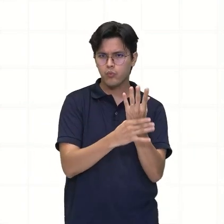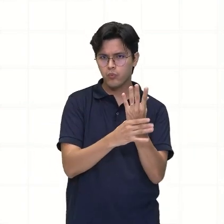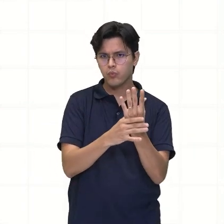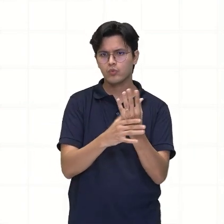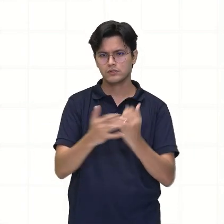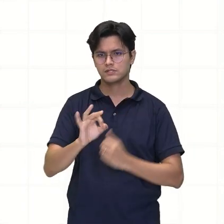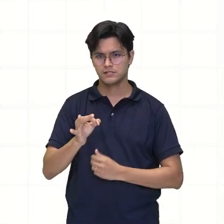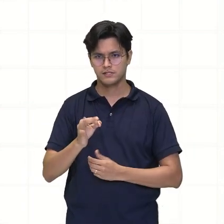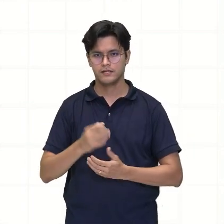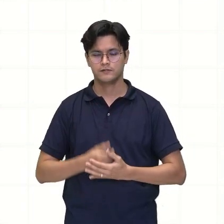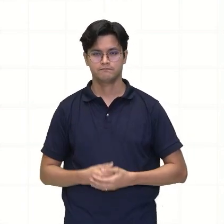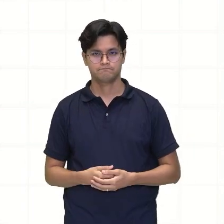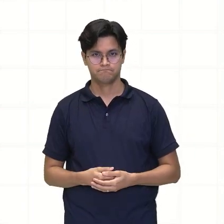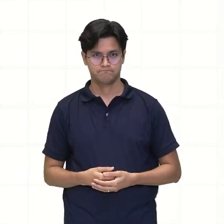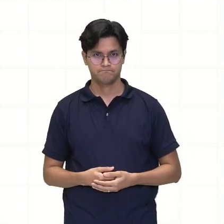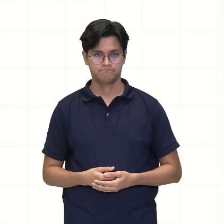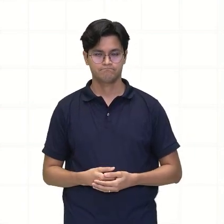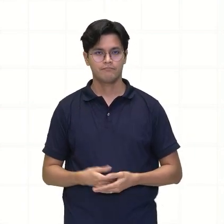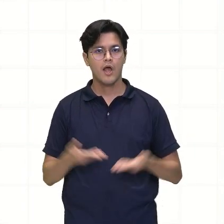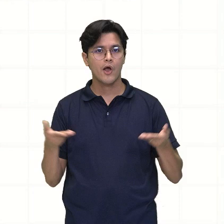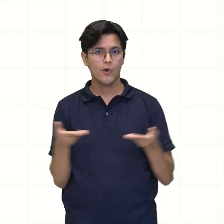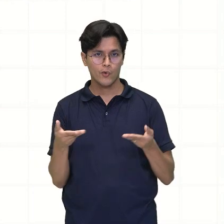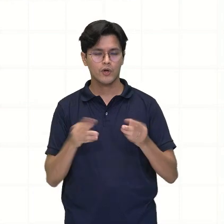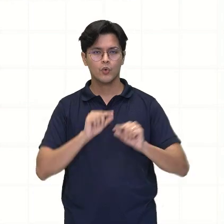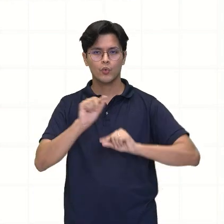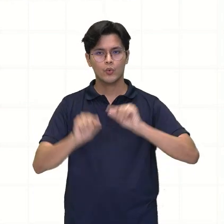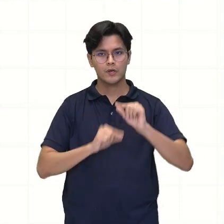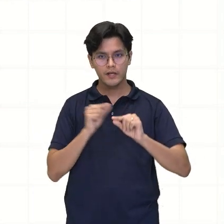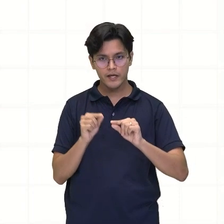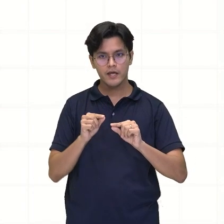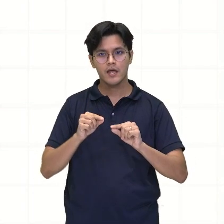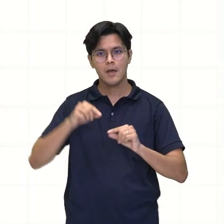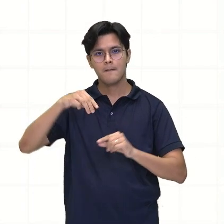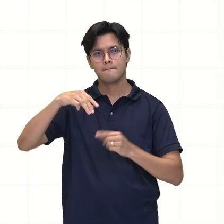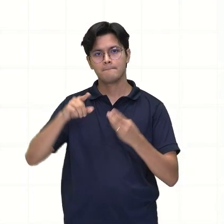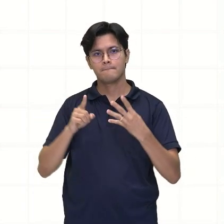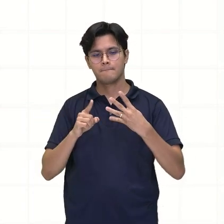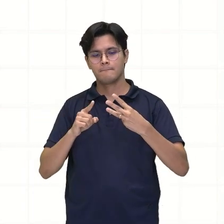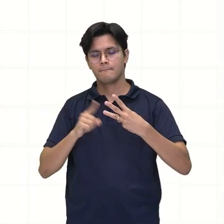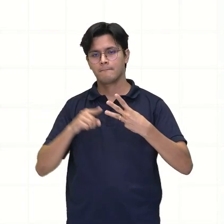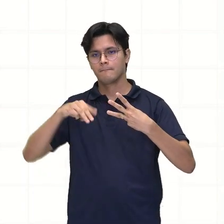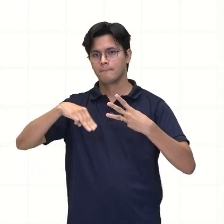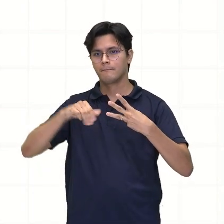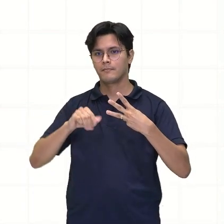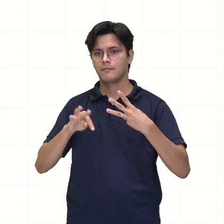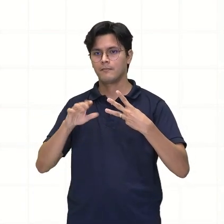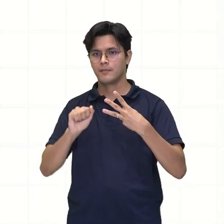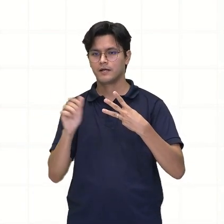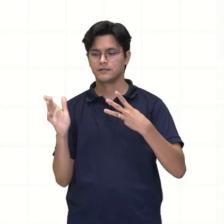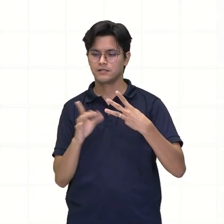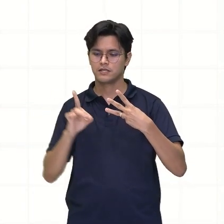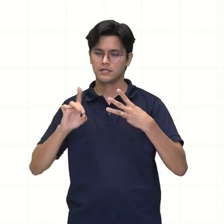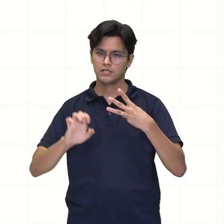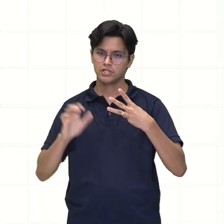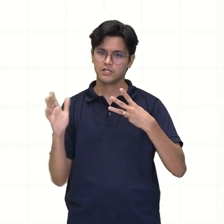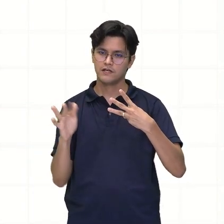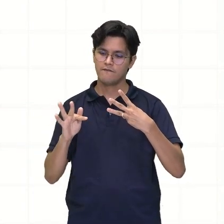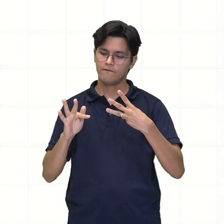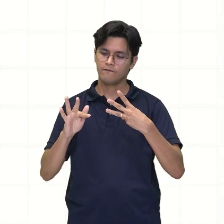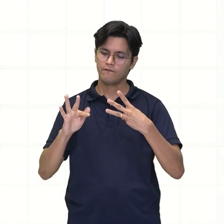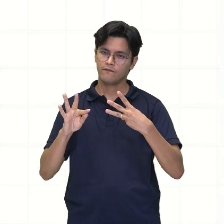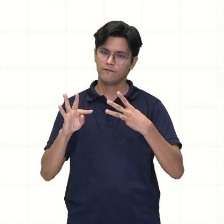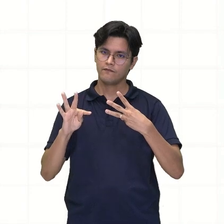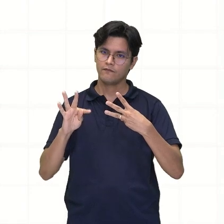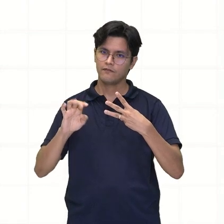Vamos agora para a mata de terra firme. Aí nós temos as características da mata de terra firme. Elas estão situadas